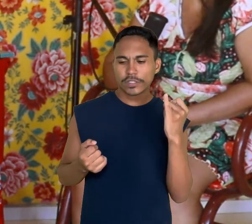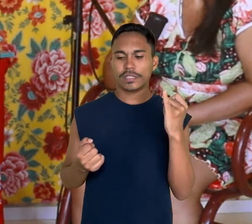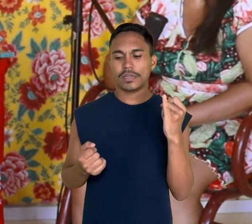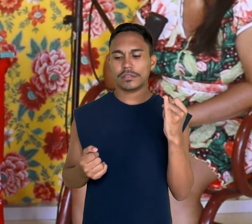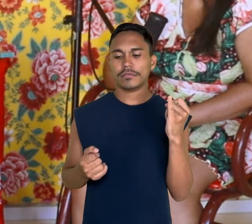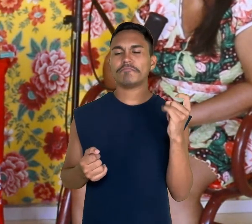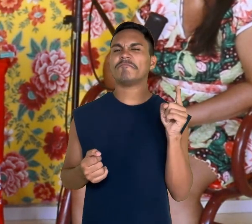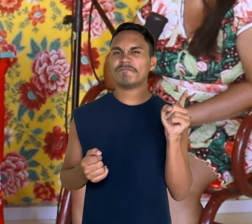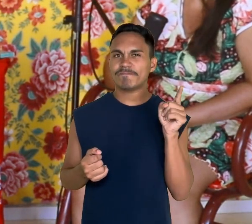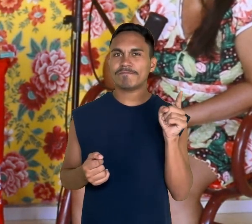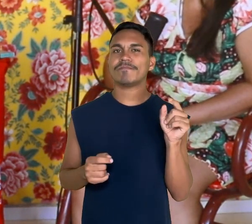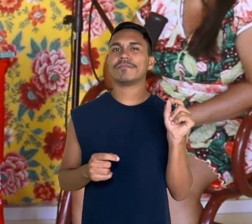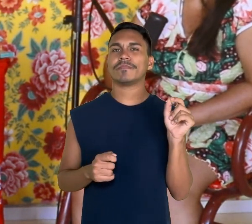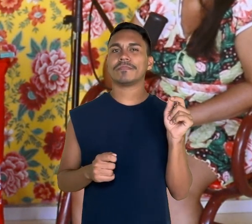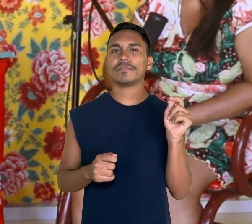tem uma oportunidadezinha,